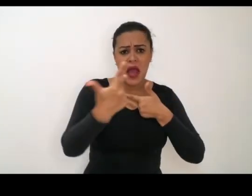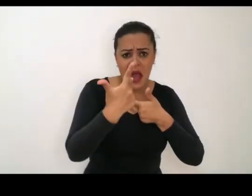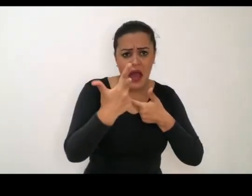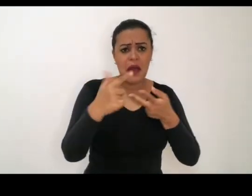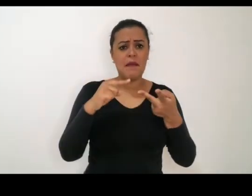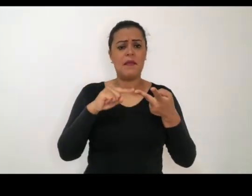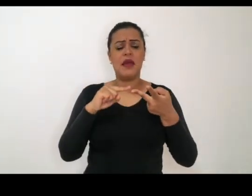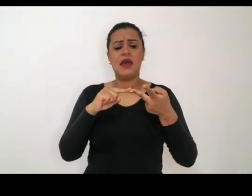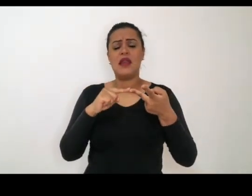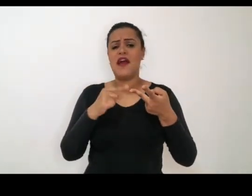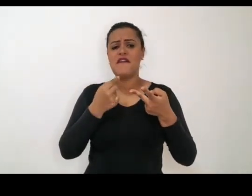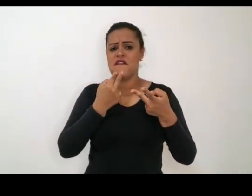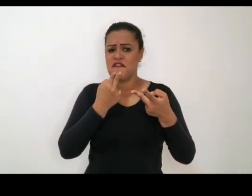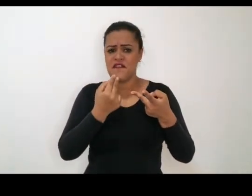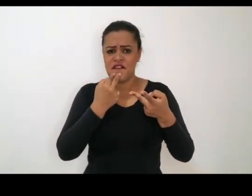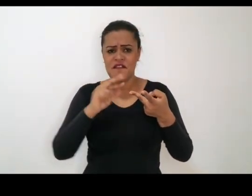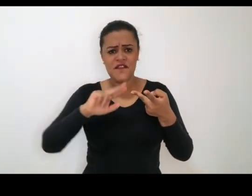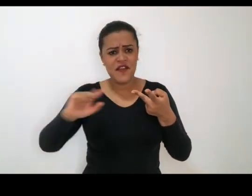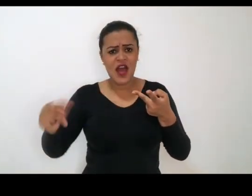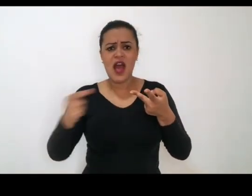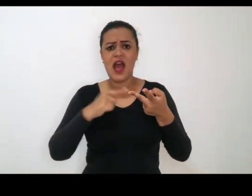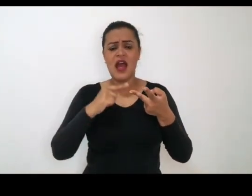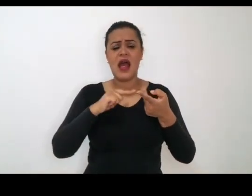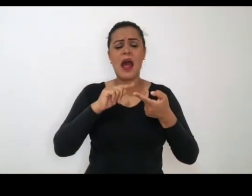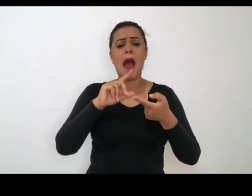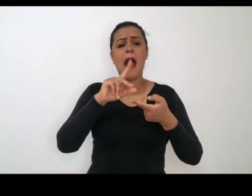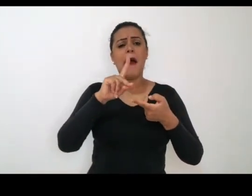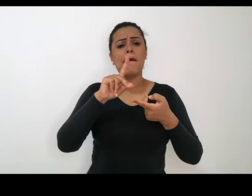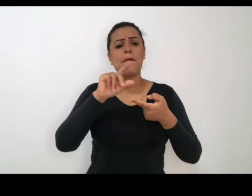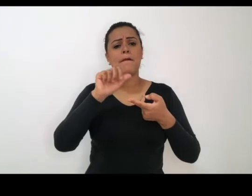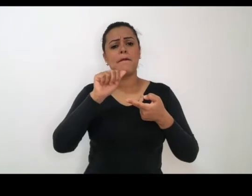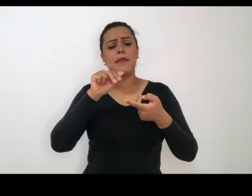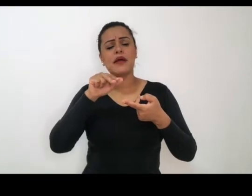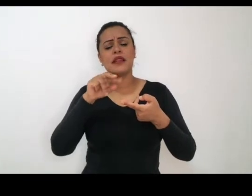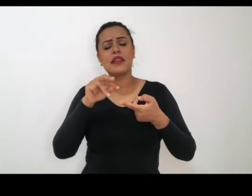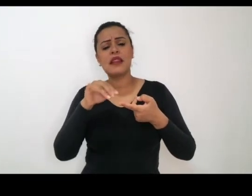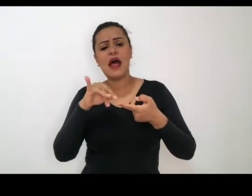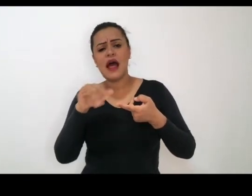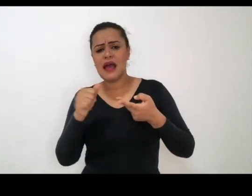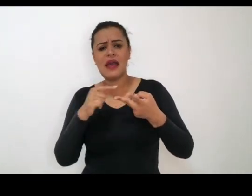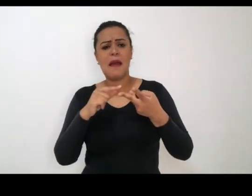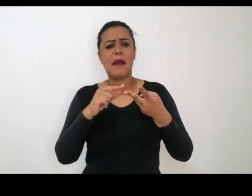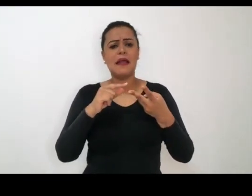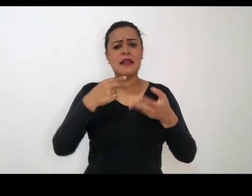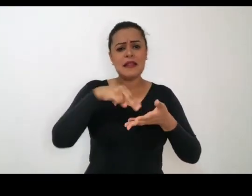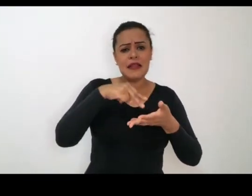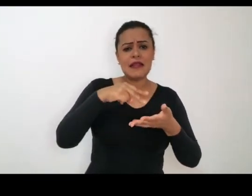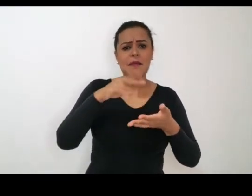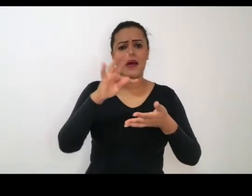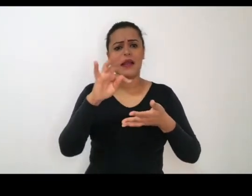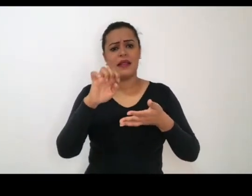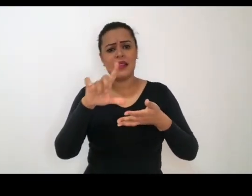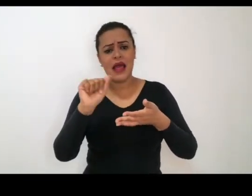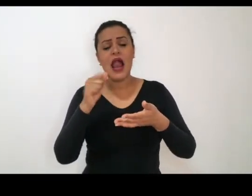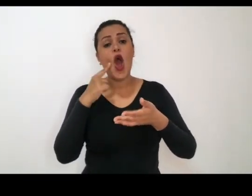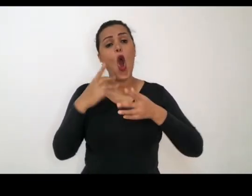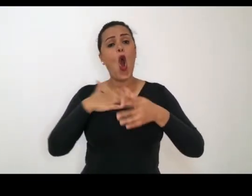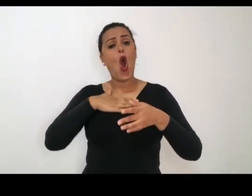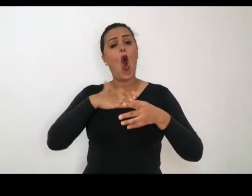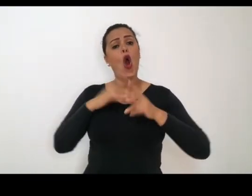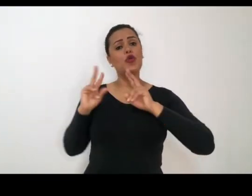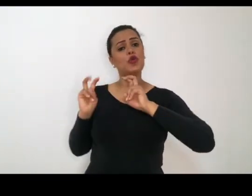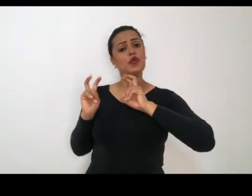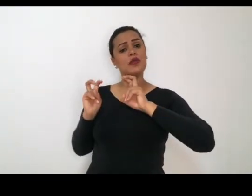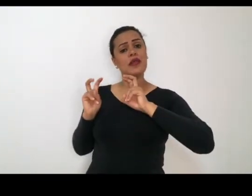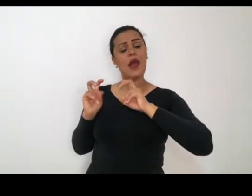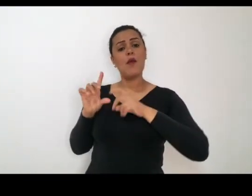pantalha, dança para tela. O que eu defendo é o termo videodança no sentido do que o Douglas Rosenberg fala do screen dance,